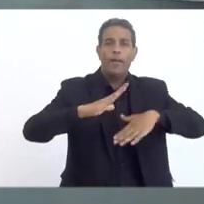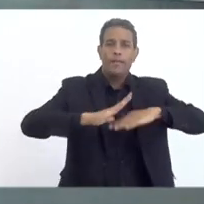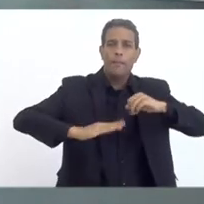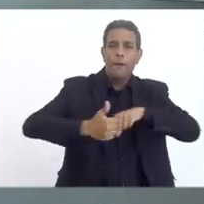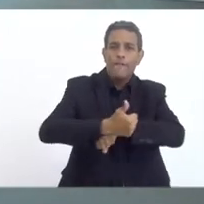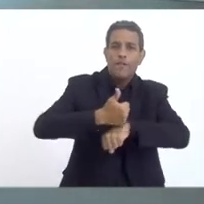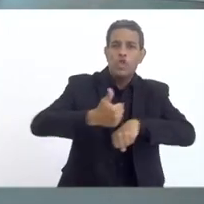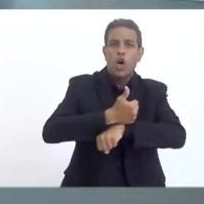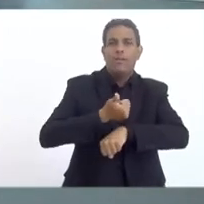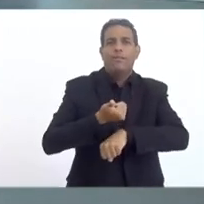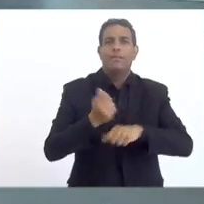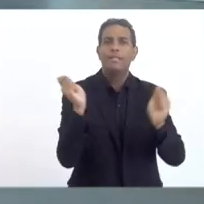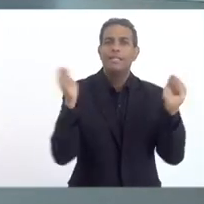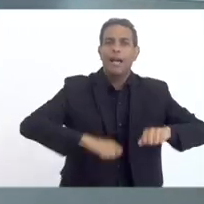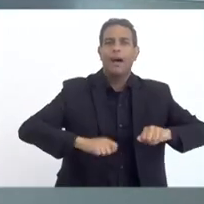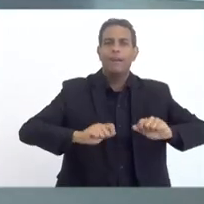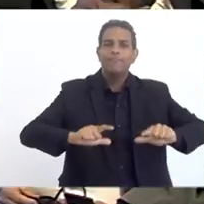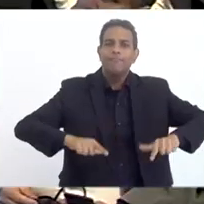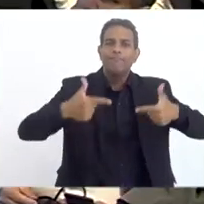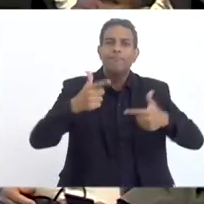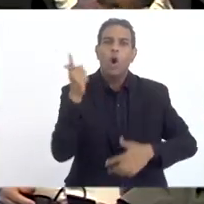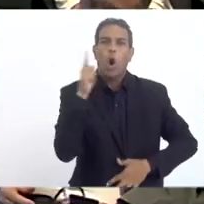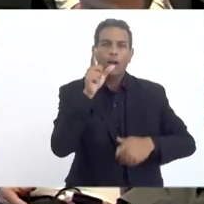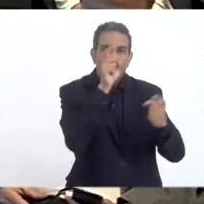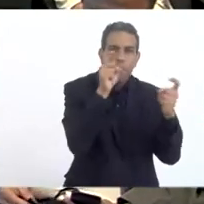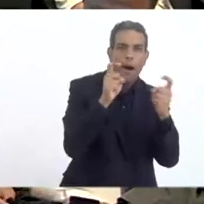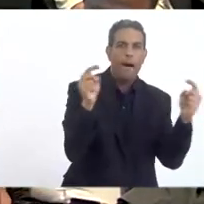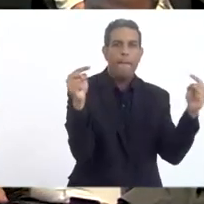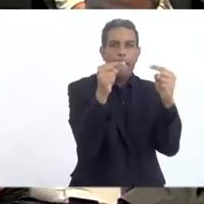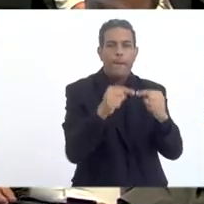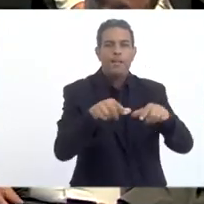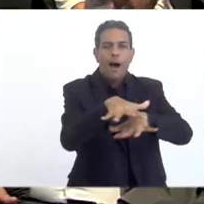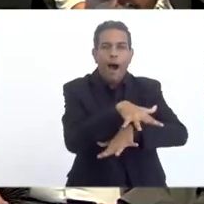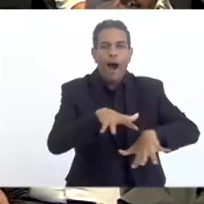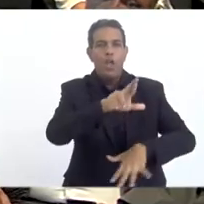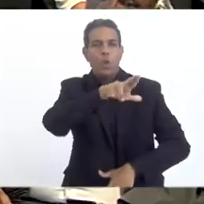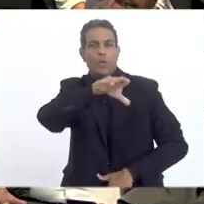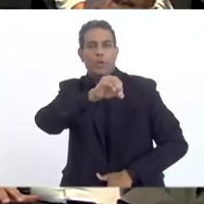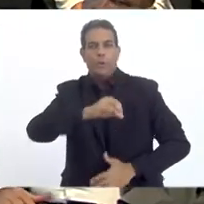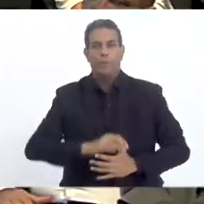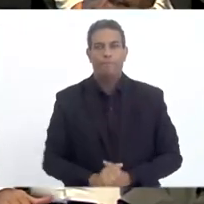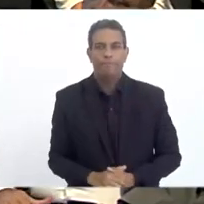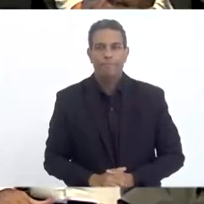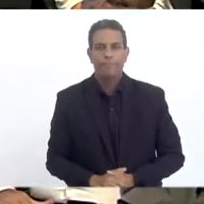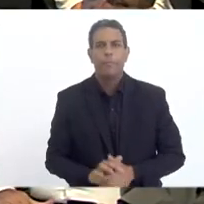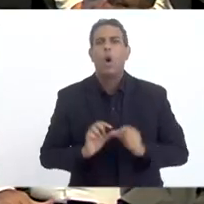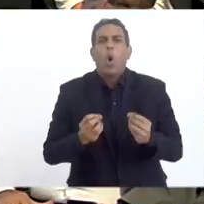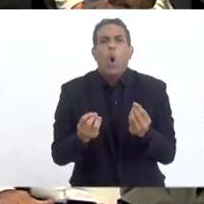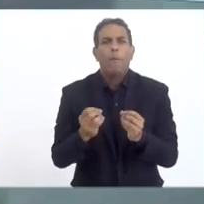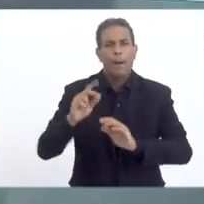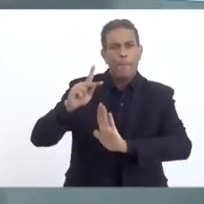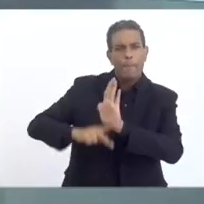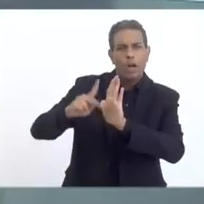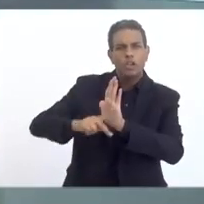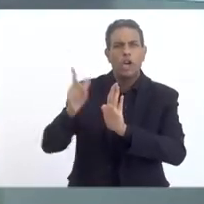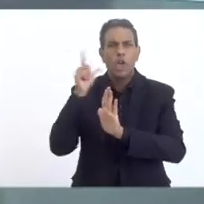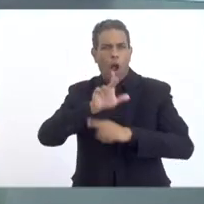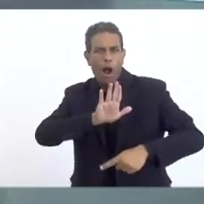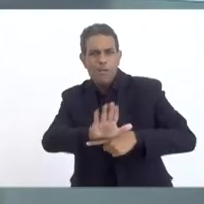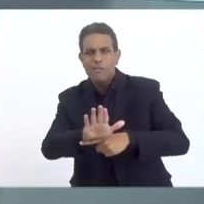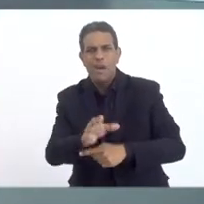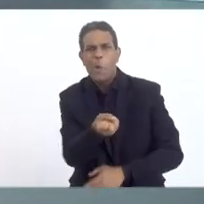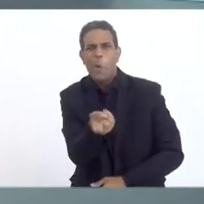qualificação e capacidade para ocupar cargos de alta gestão do Estado. Em quais projetos essa categoria